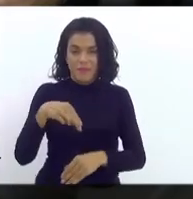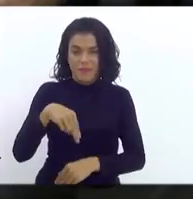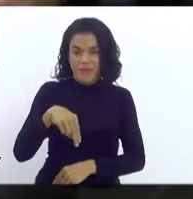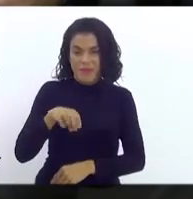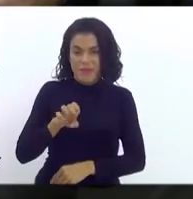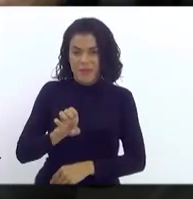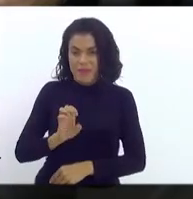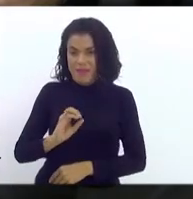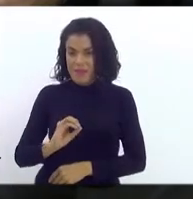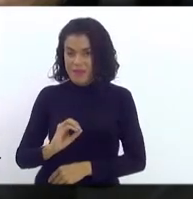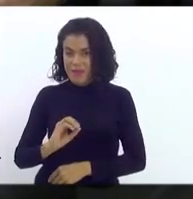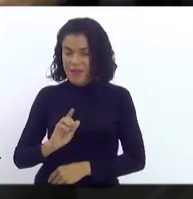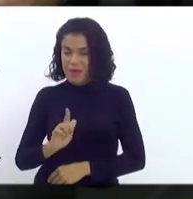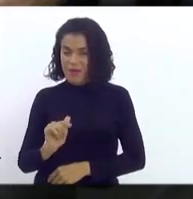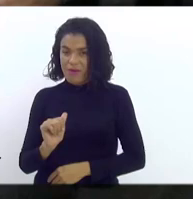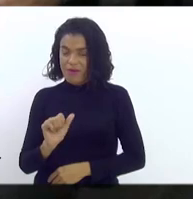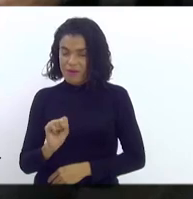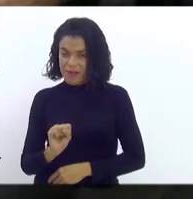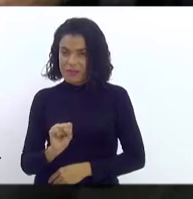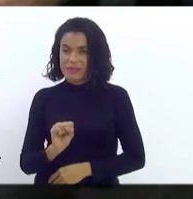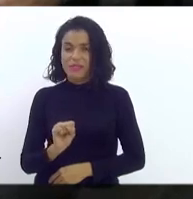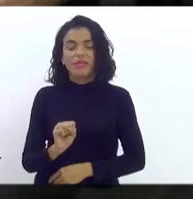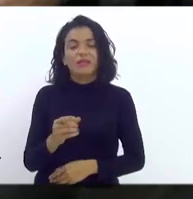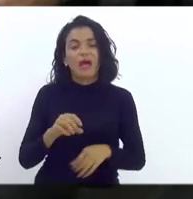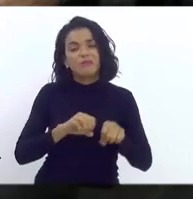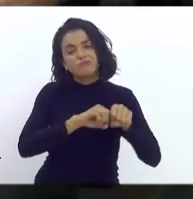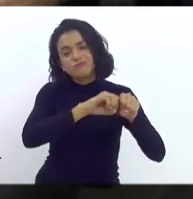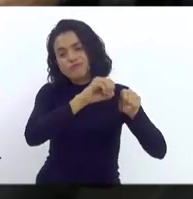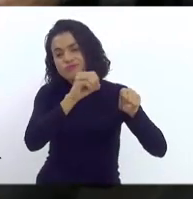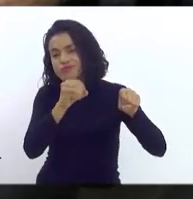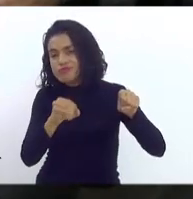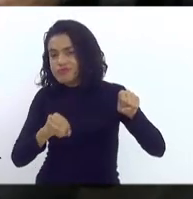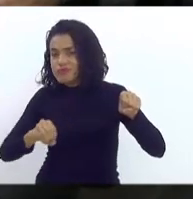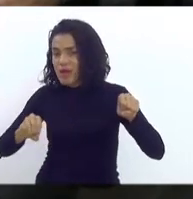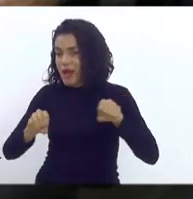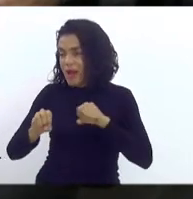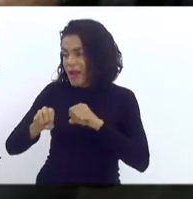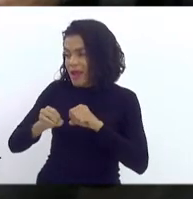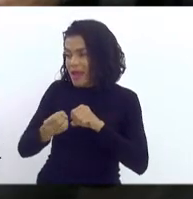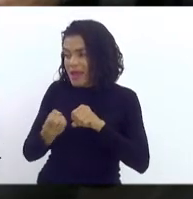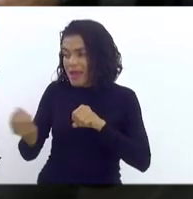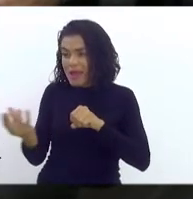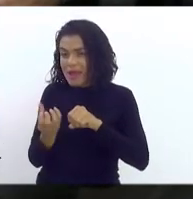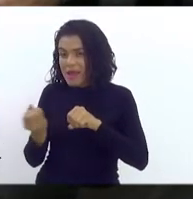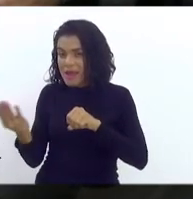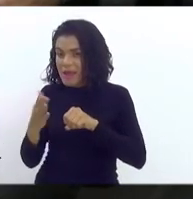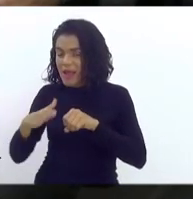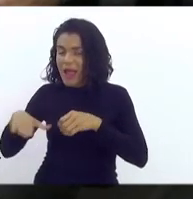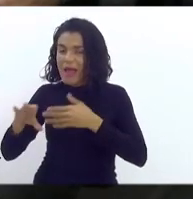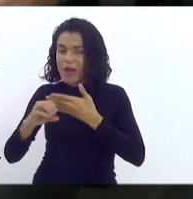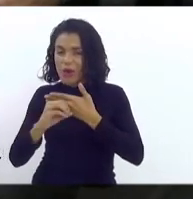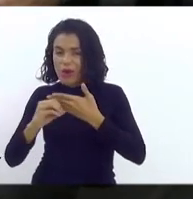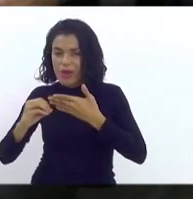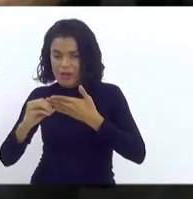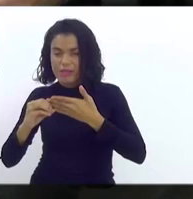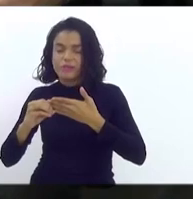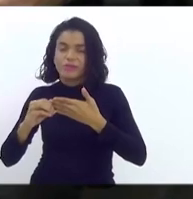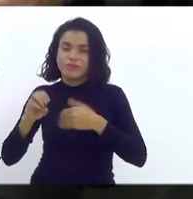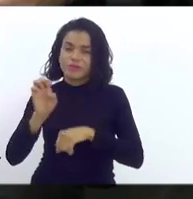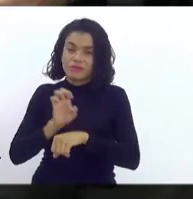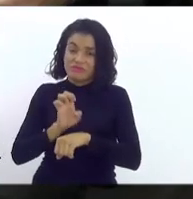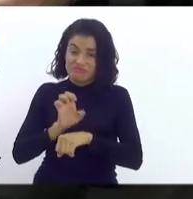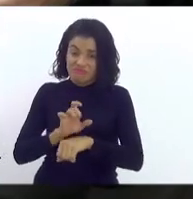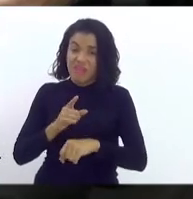tem está fornecendo GNV na região norte-noroeste. Existem denúncias gravíssimas contra essa